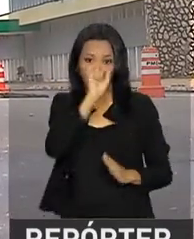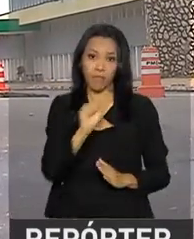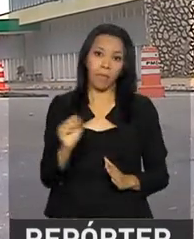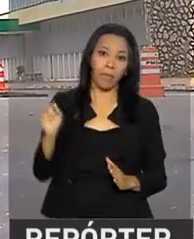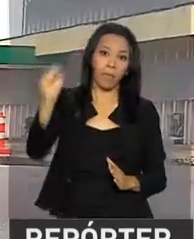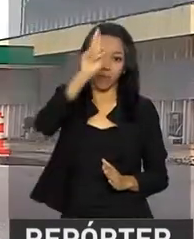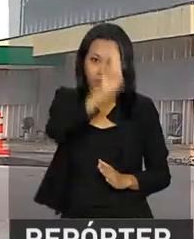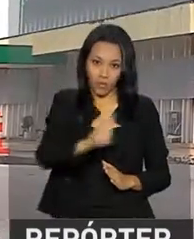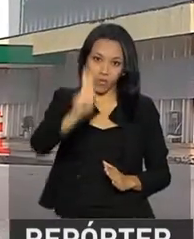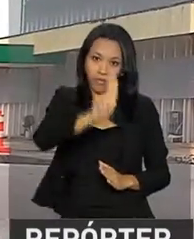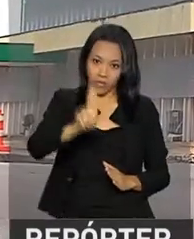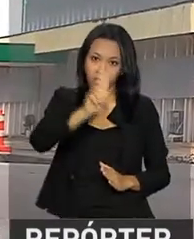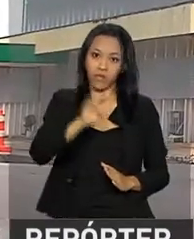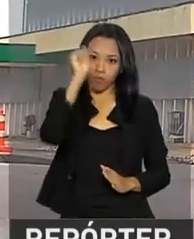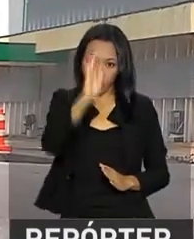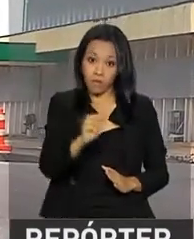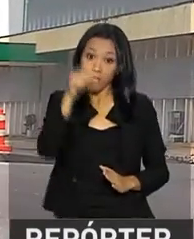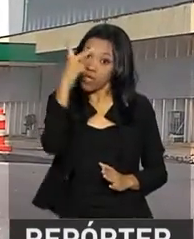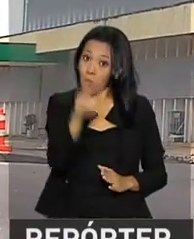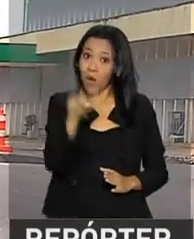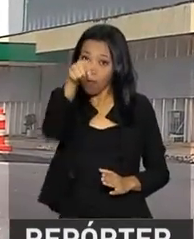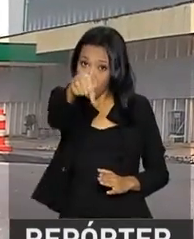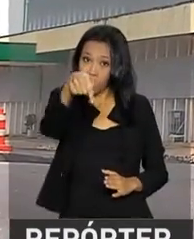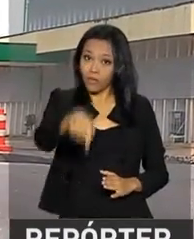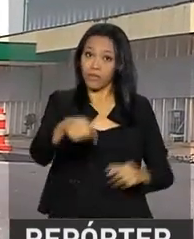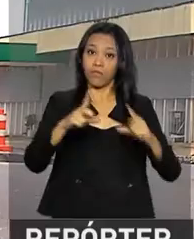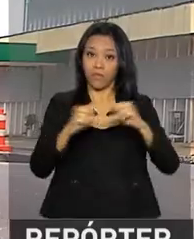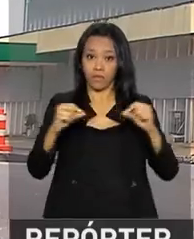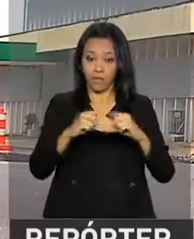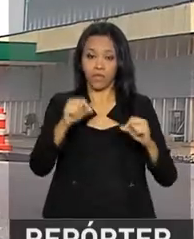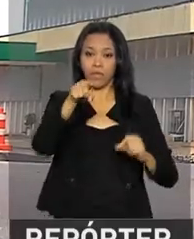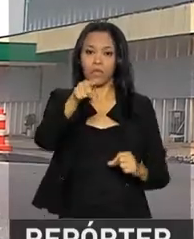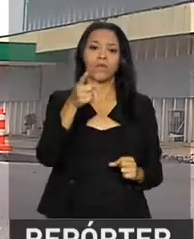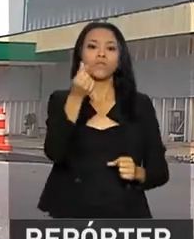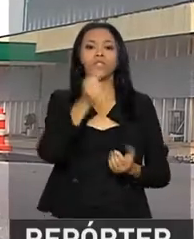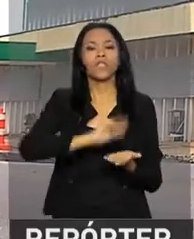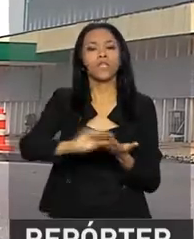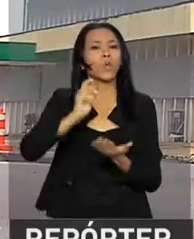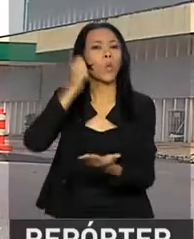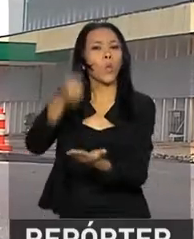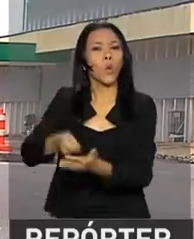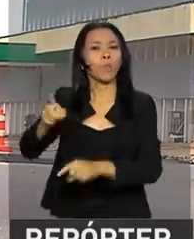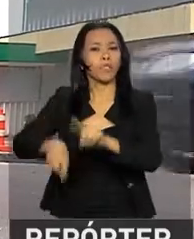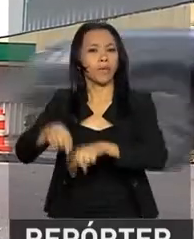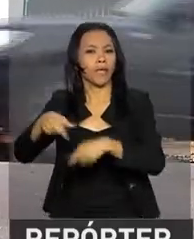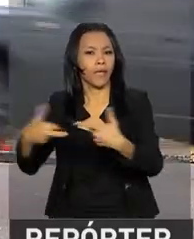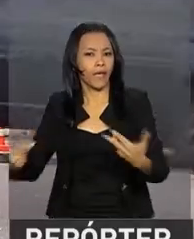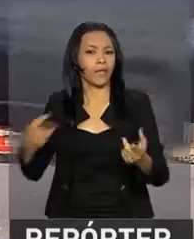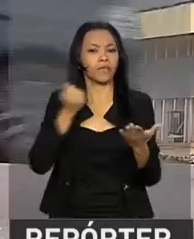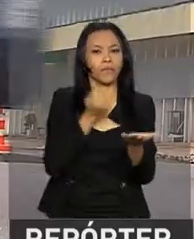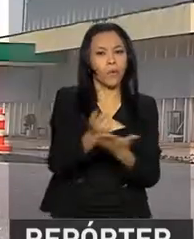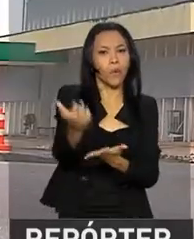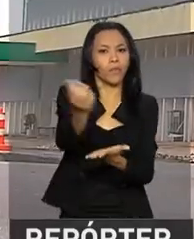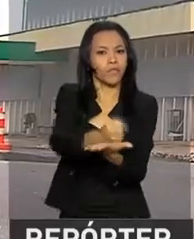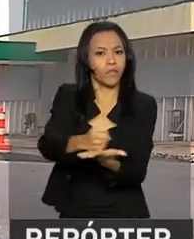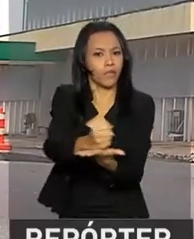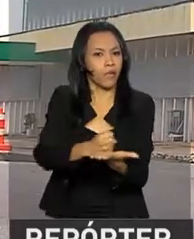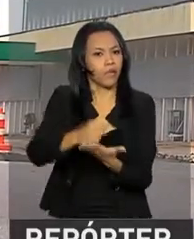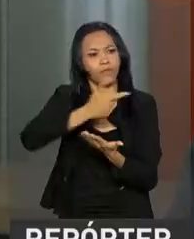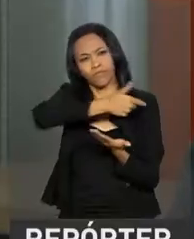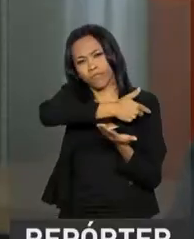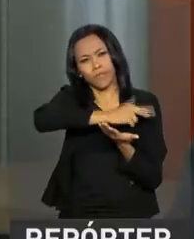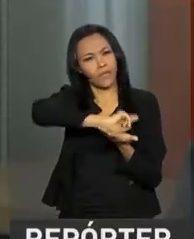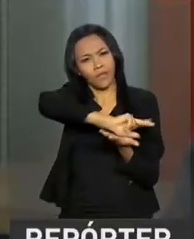em Brasília. O dinheiro será usado no custeio das unidades, compras de materiais, de medicamentos, entre